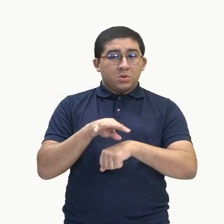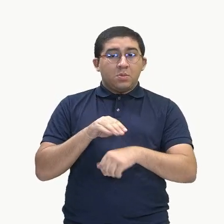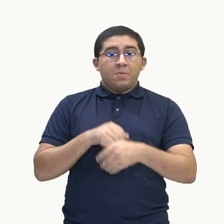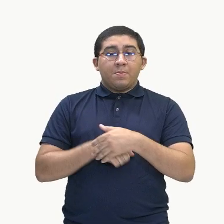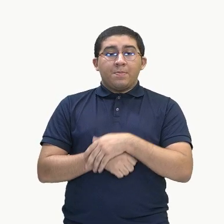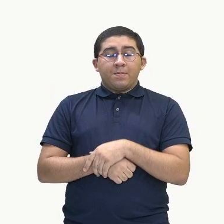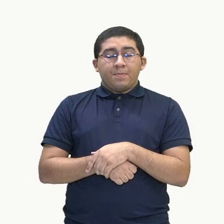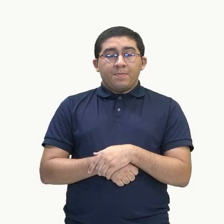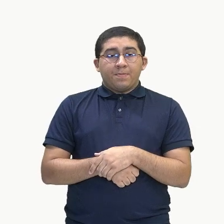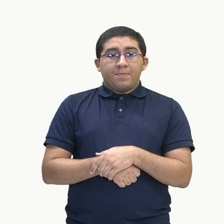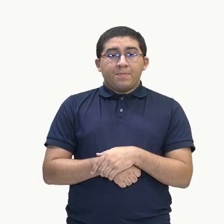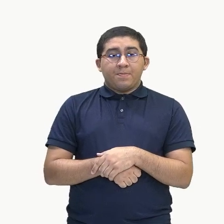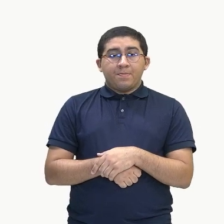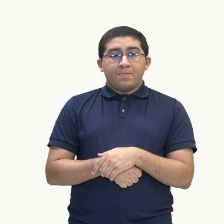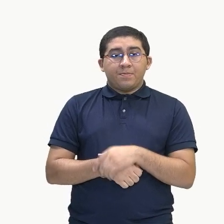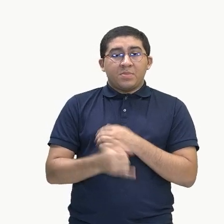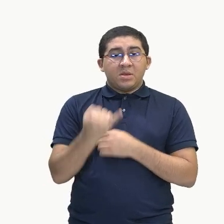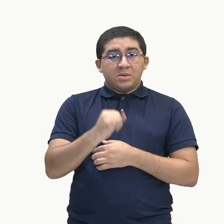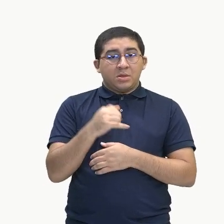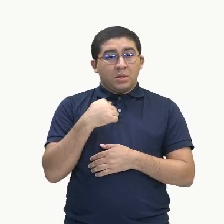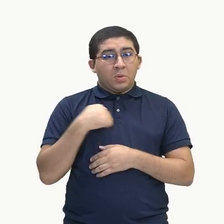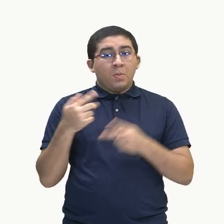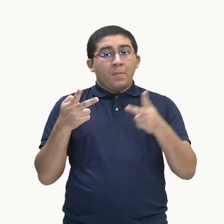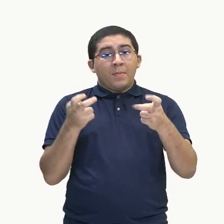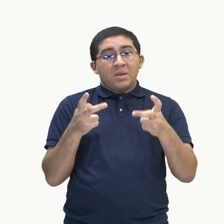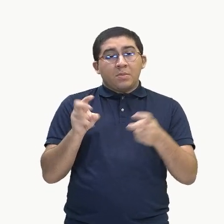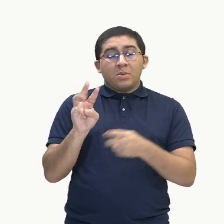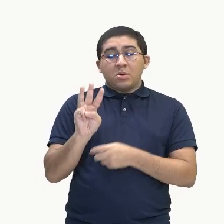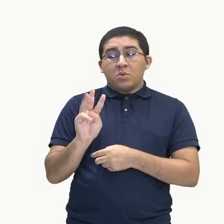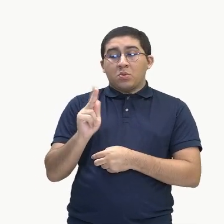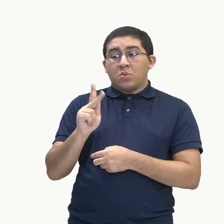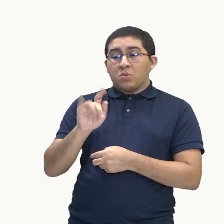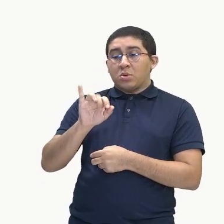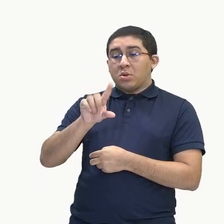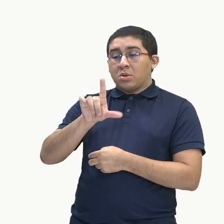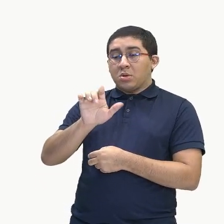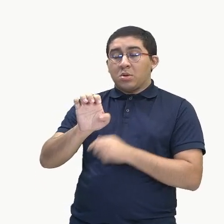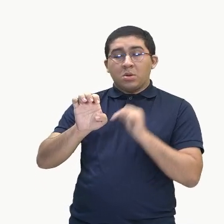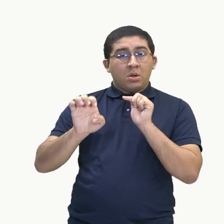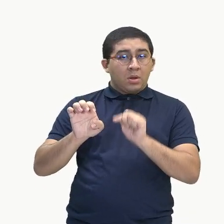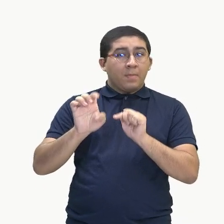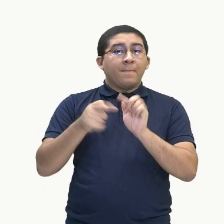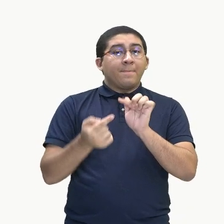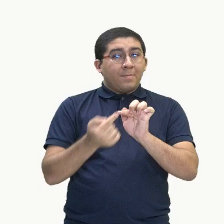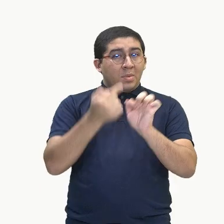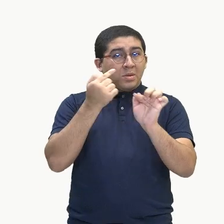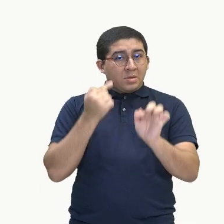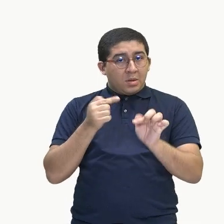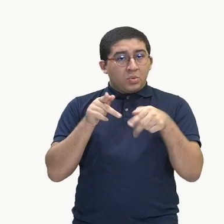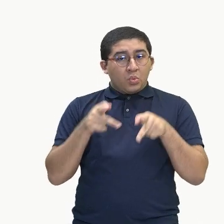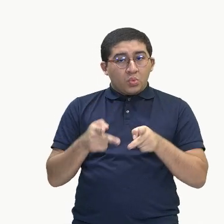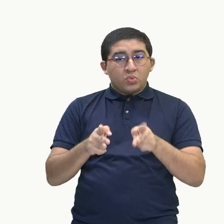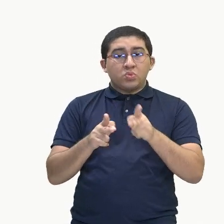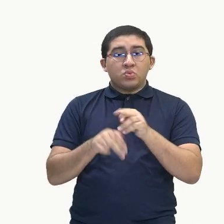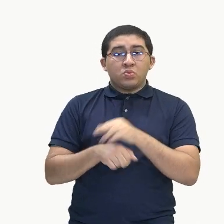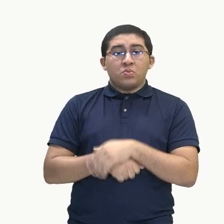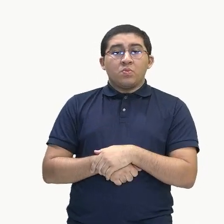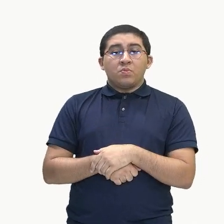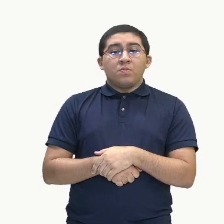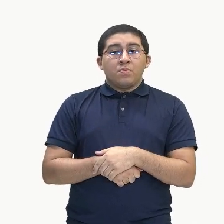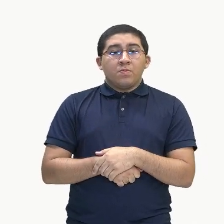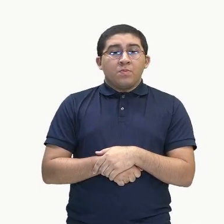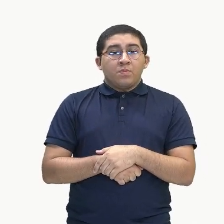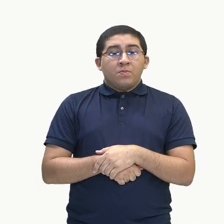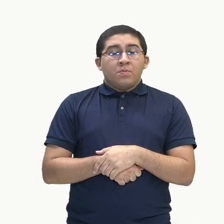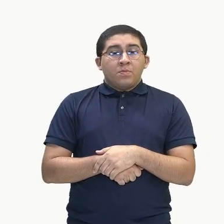quando eu observar o uso do while, vai ser past continuous. past continuous, toda vez que